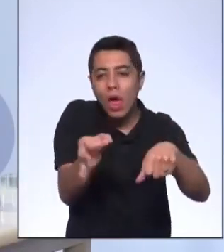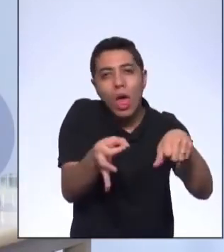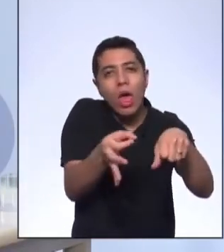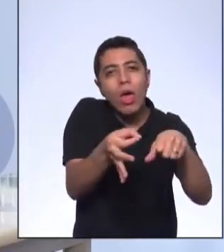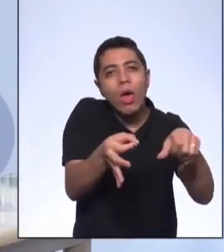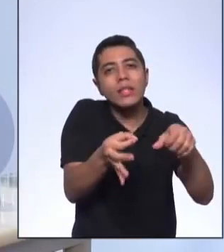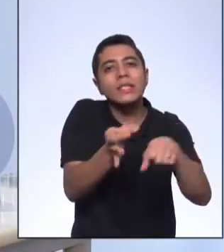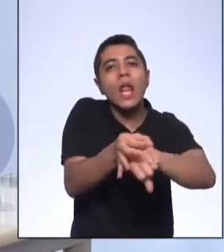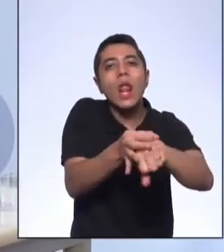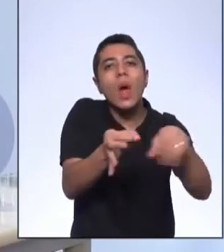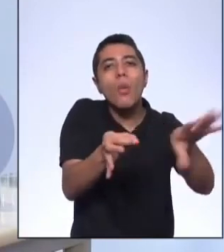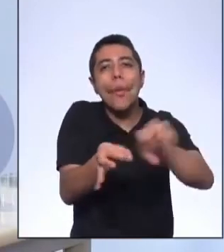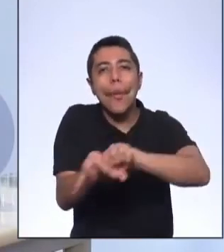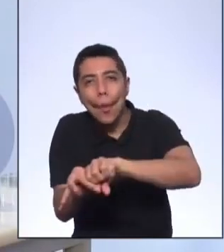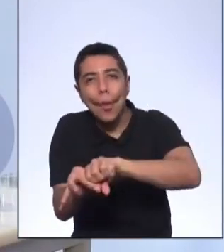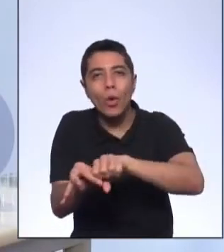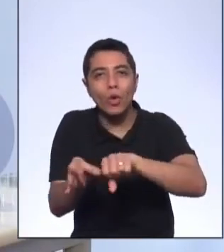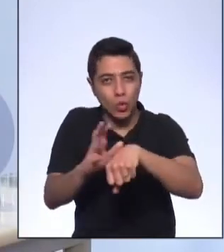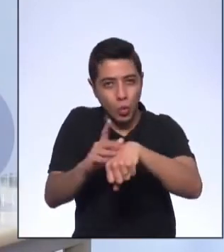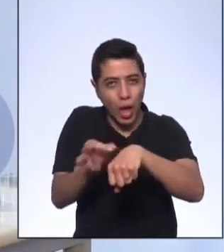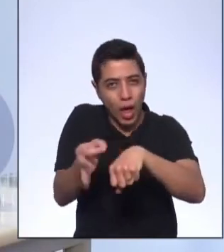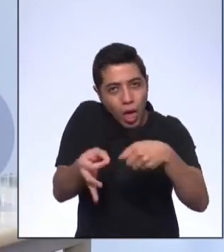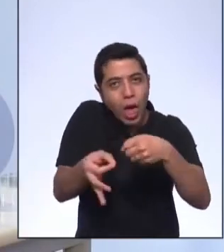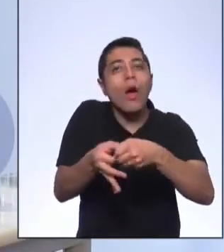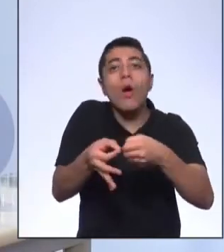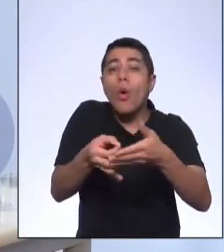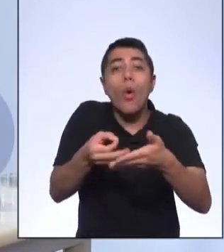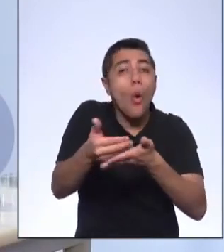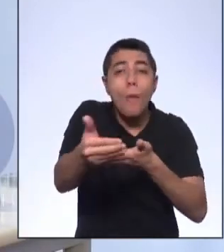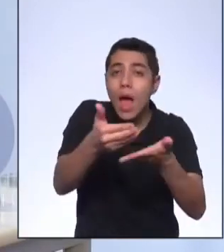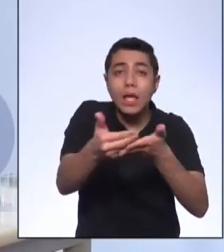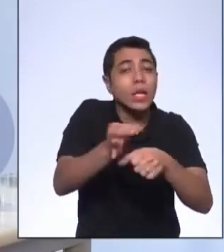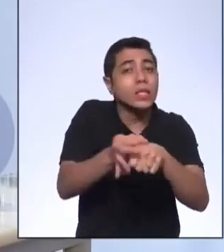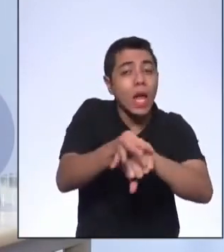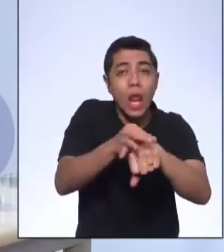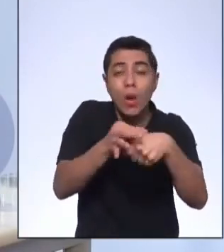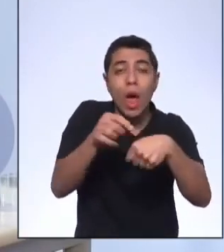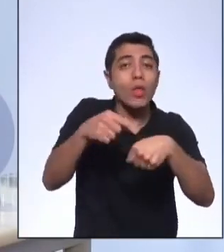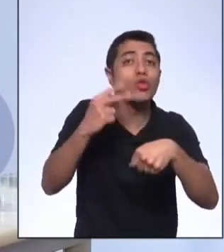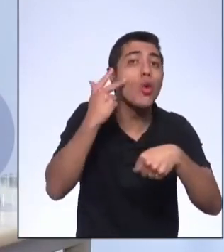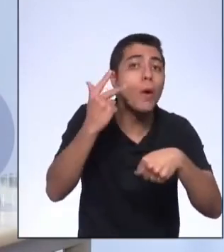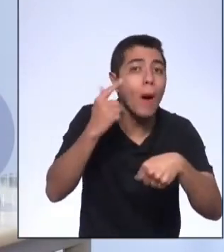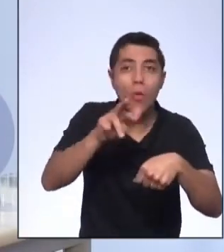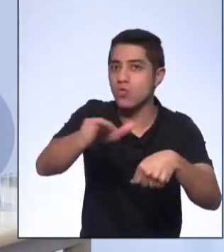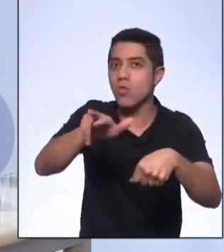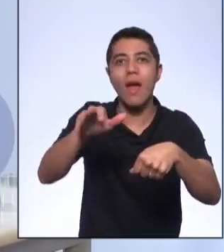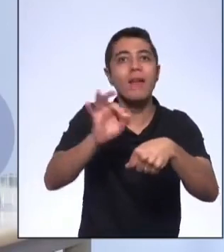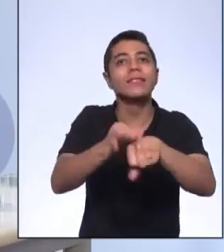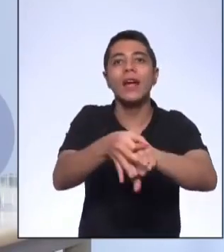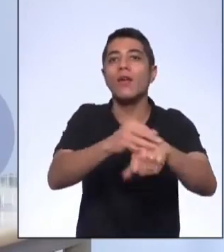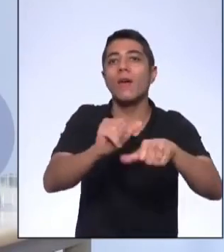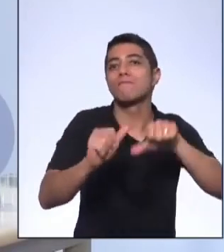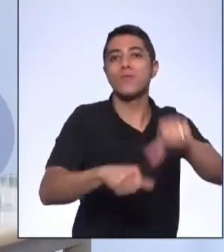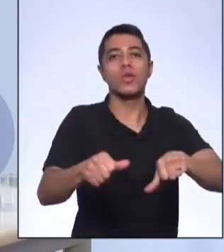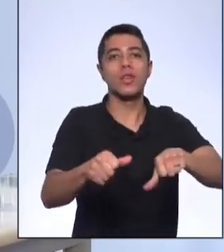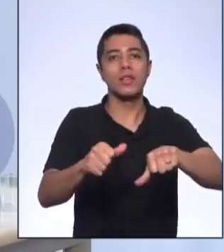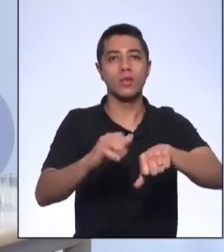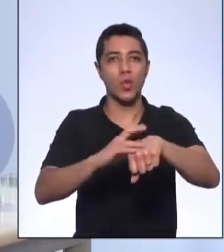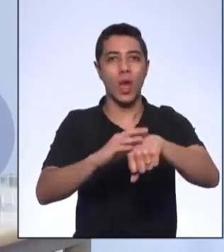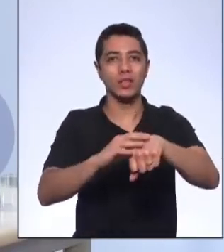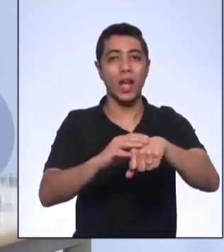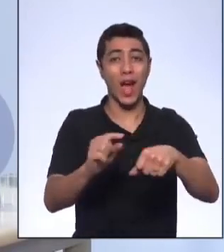desenfreadamente. Mitoses desenfreadas de uma célula que não é mais normal, que não é mais comum. Tá? Então, existe realmente